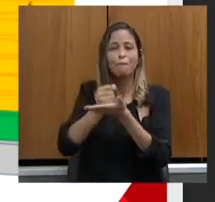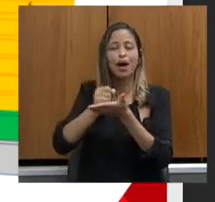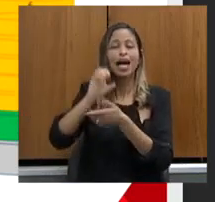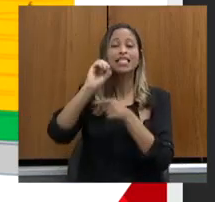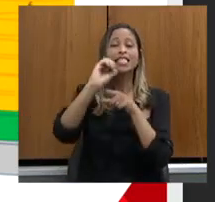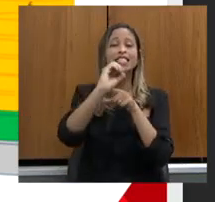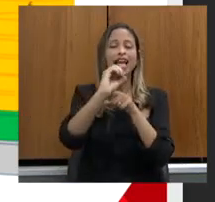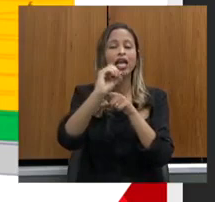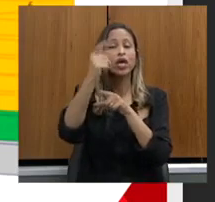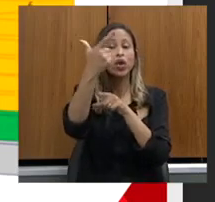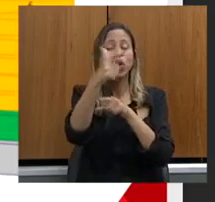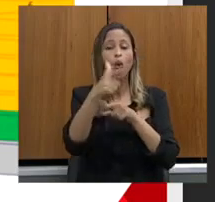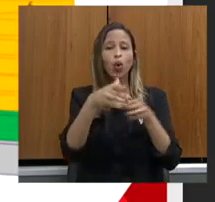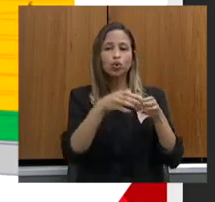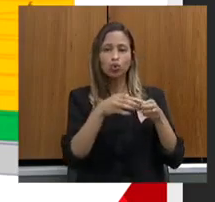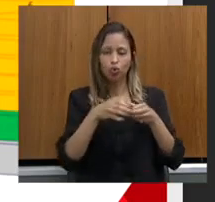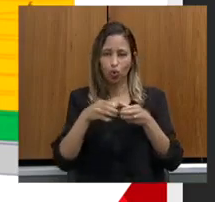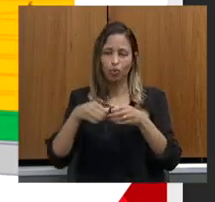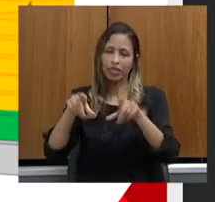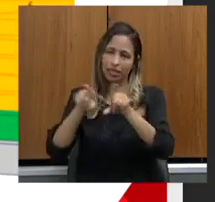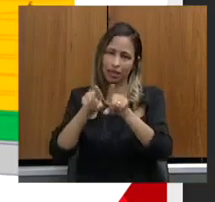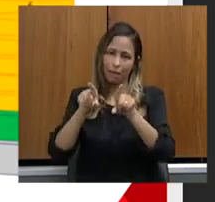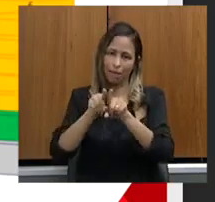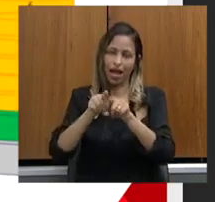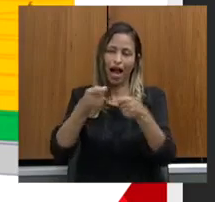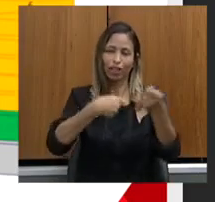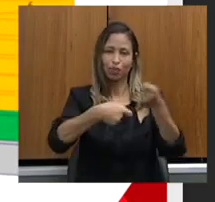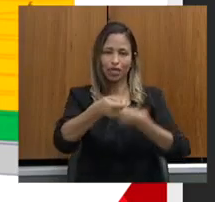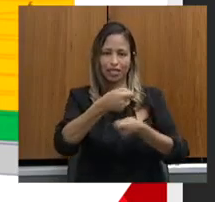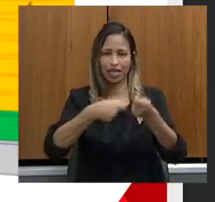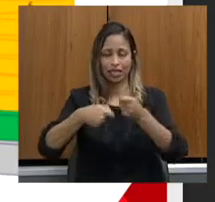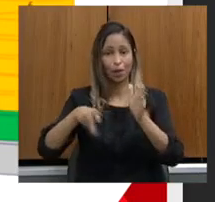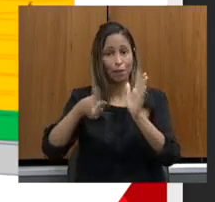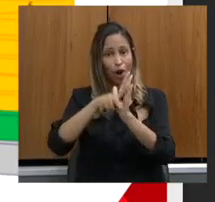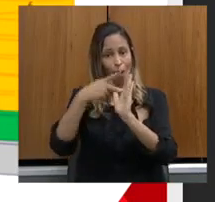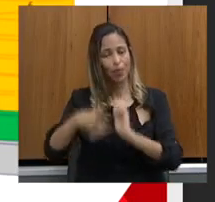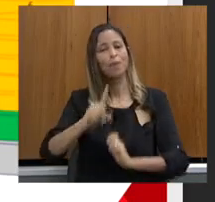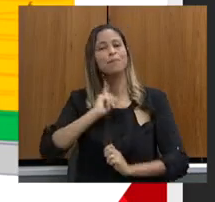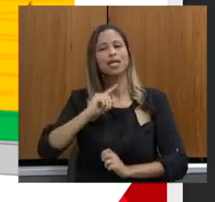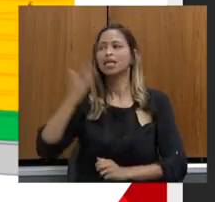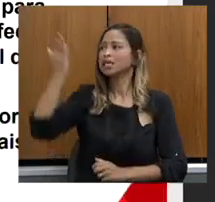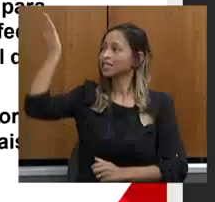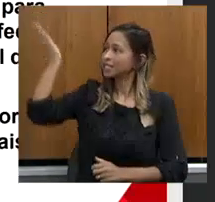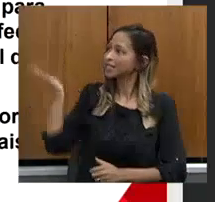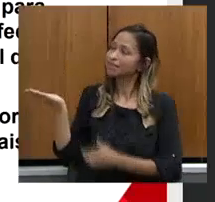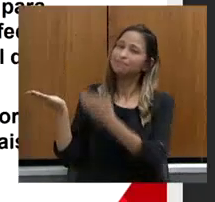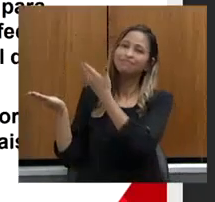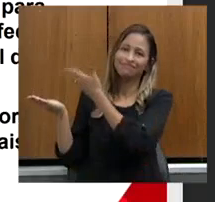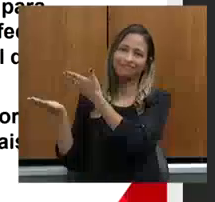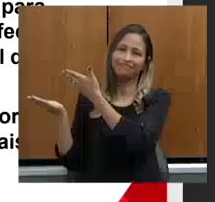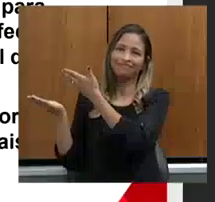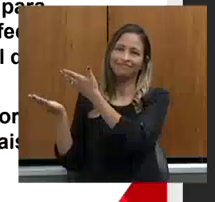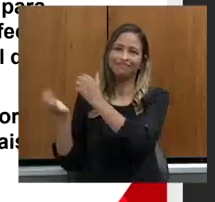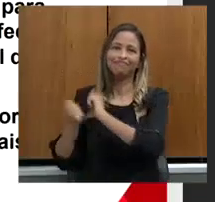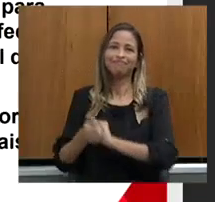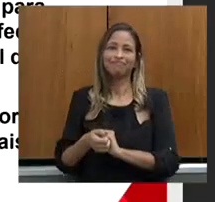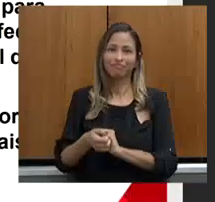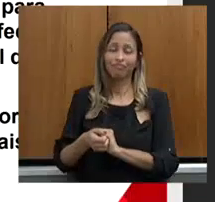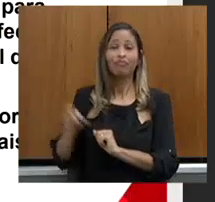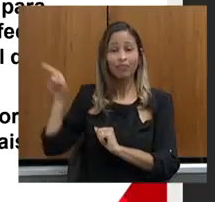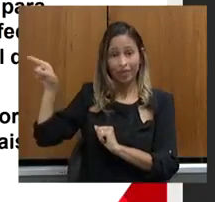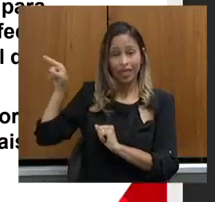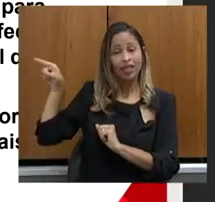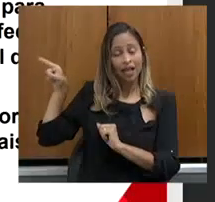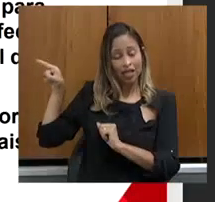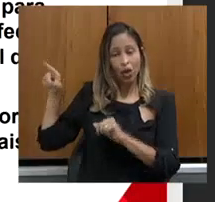em todos os órgãos e entidades da administração pública mineira pode passar por favor para Além disso nós temos